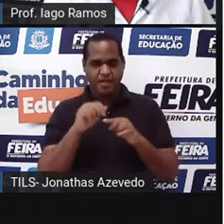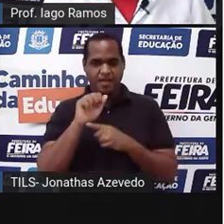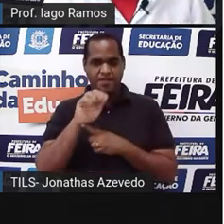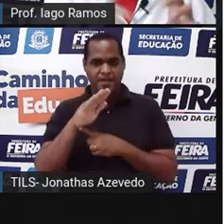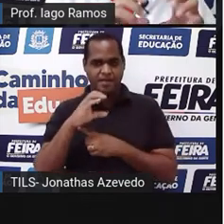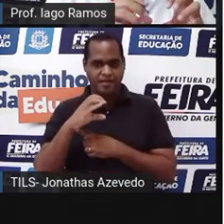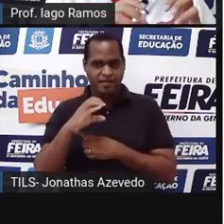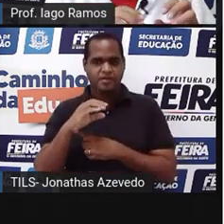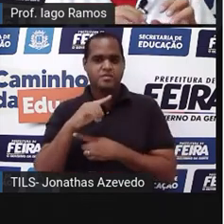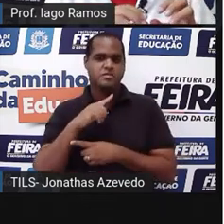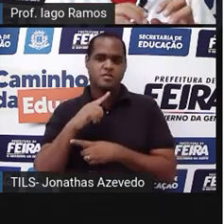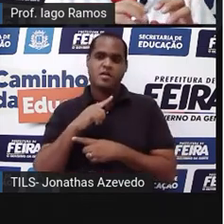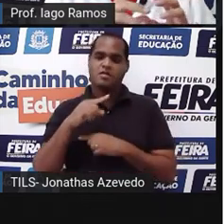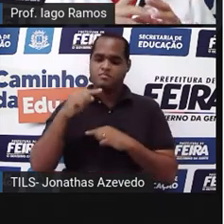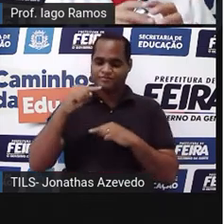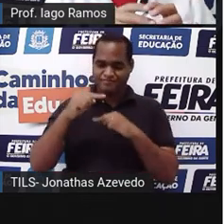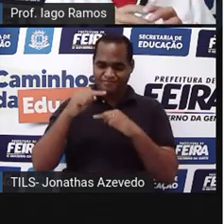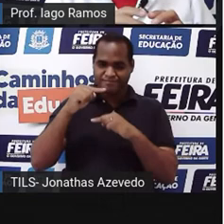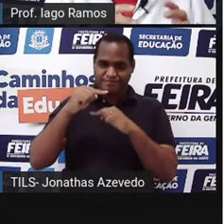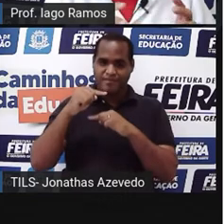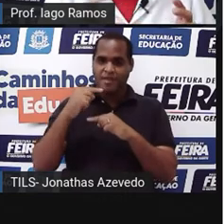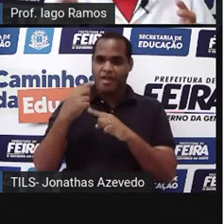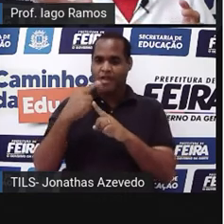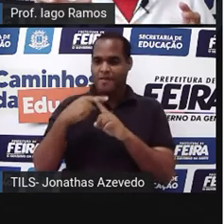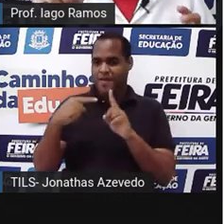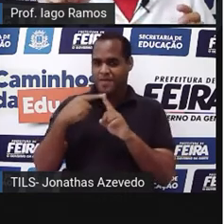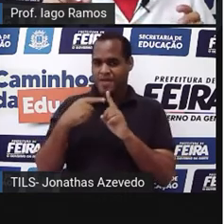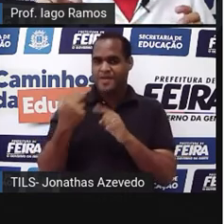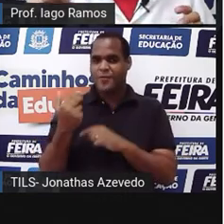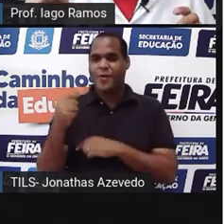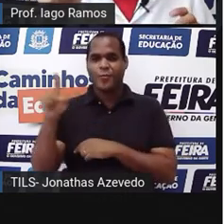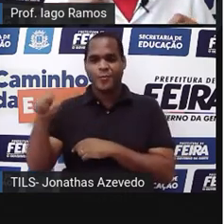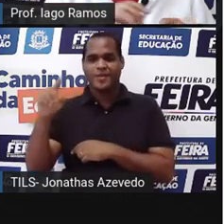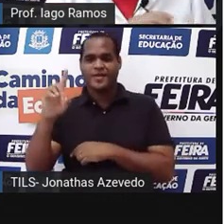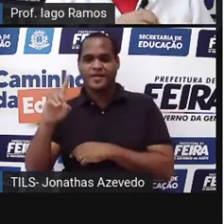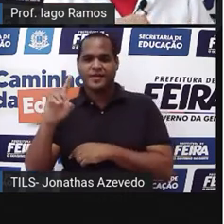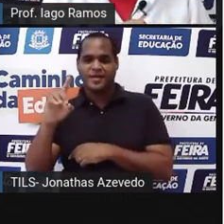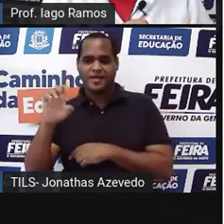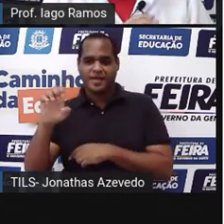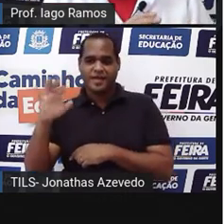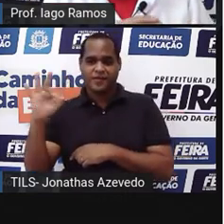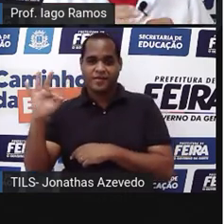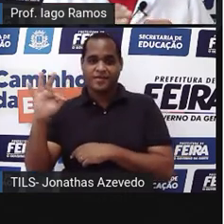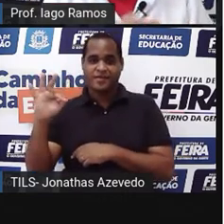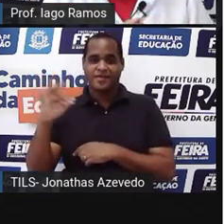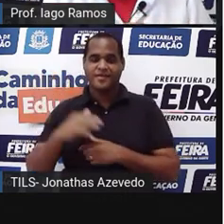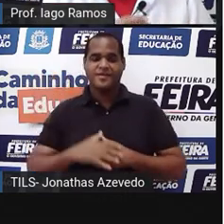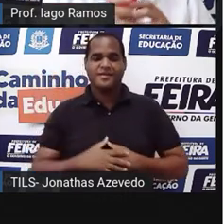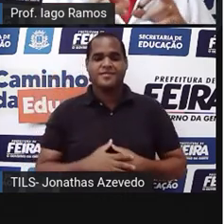está ali, menor, é semelhante ao triângulo maior DEF?